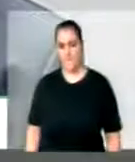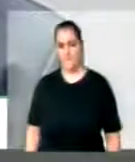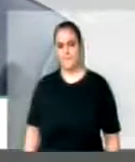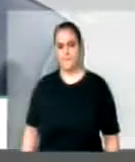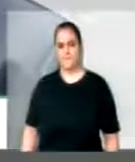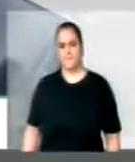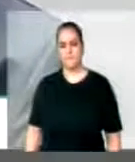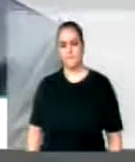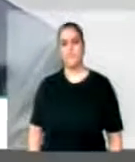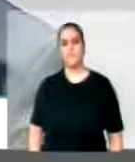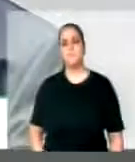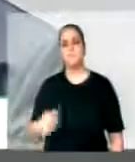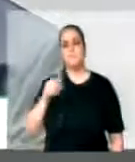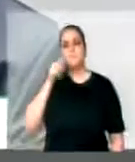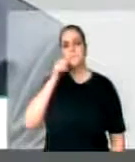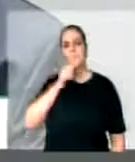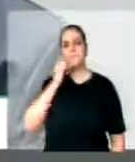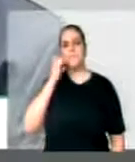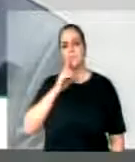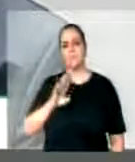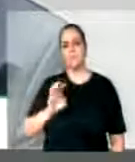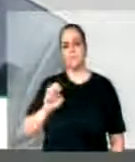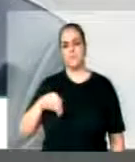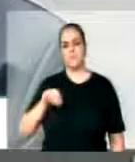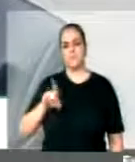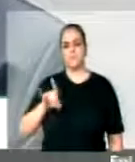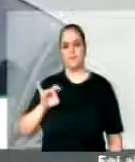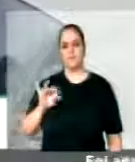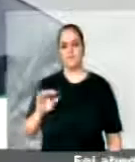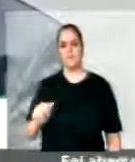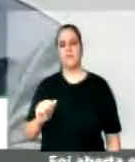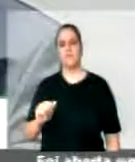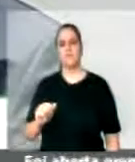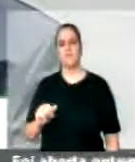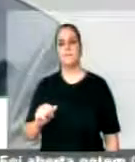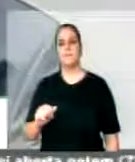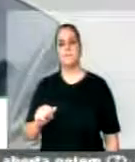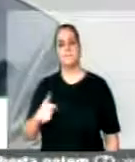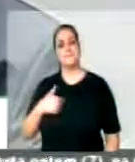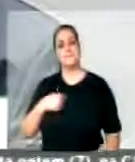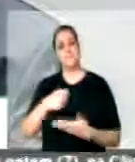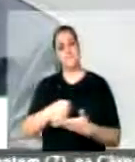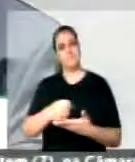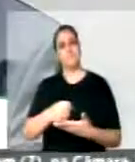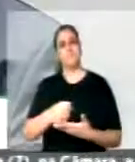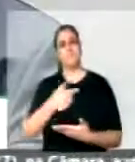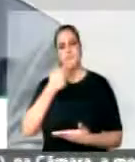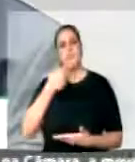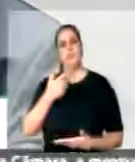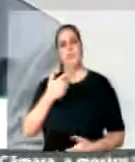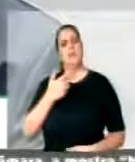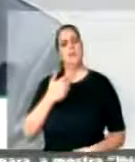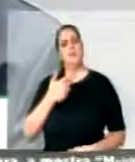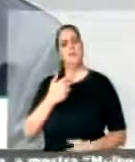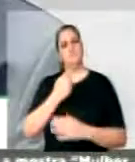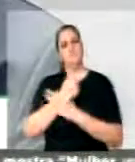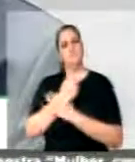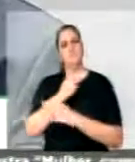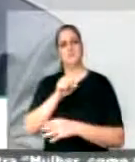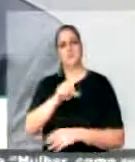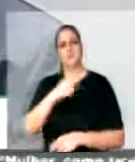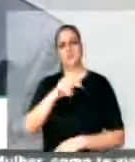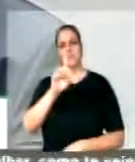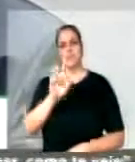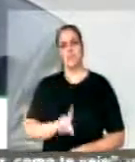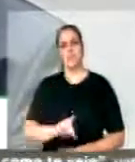Benedita, que além de cumprimentar as mulheres brasileiras, dizer, nós estamos do seu lado para assegurar os seus direitos.